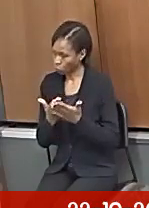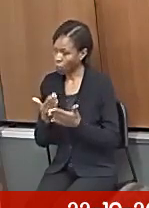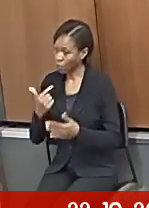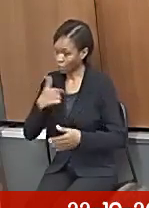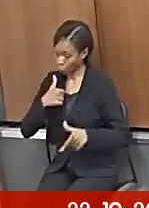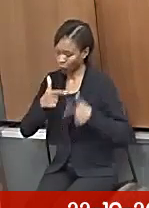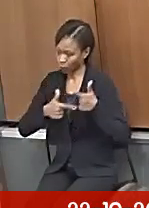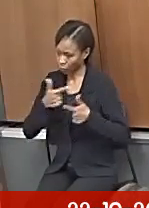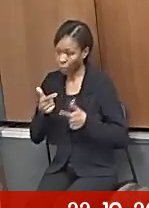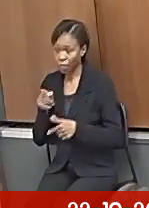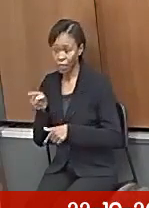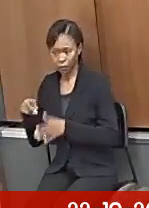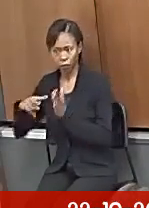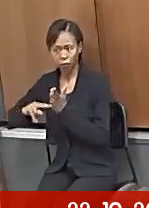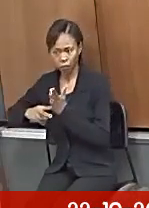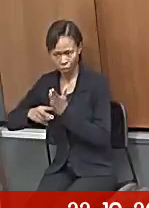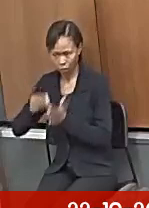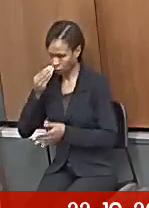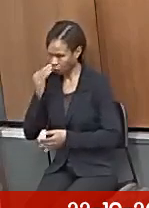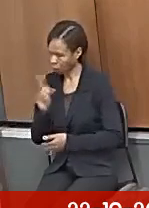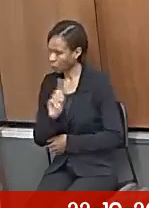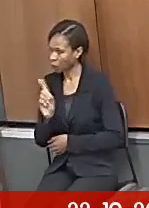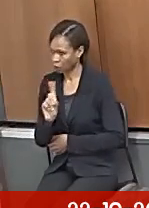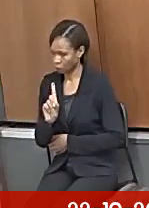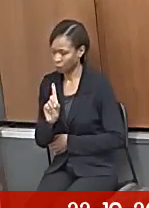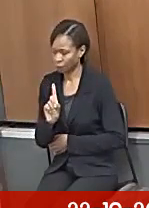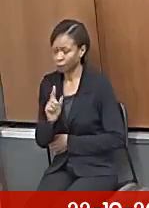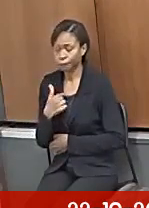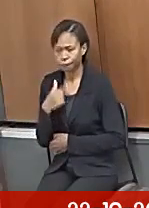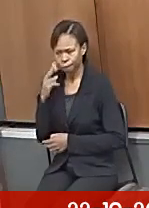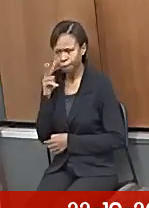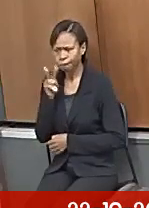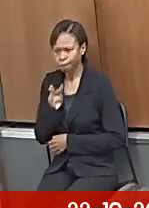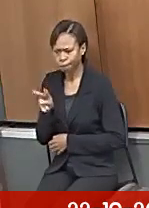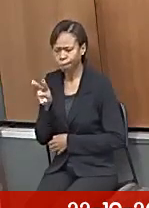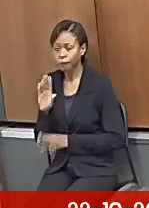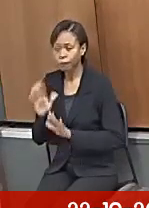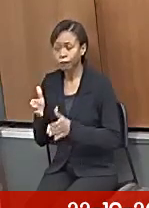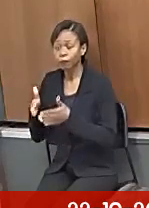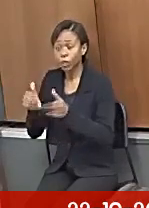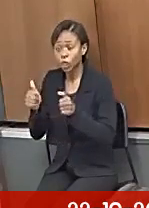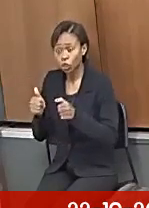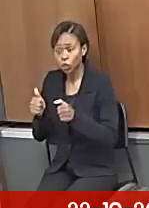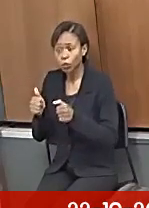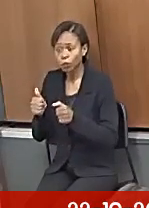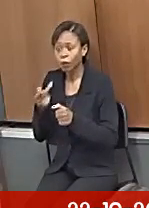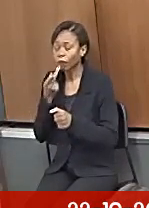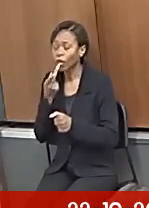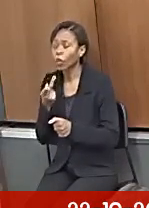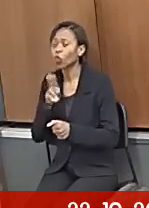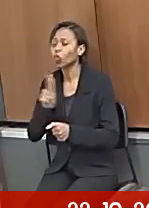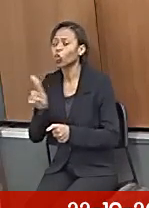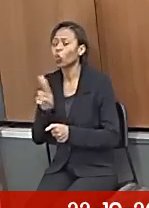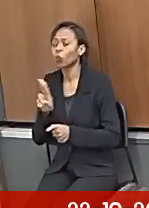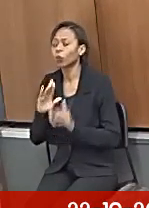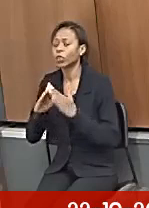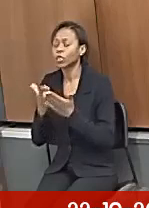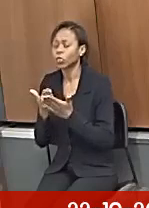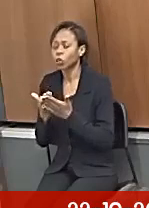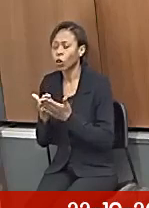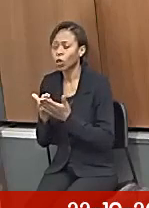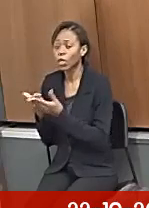e dentro do sindicato que eu represento. Quando eu vejo, eu até pedi que me desse o nome das escolas que foram convidadas a